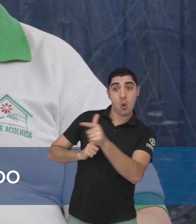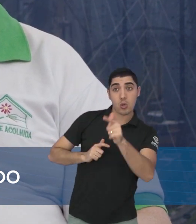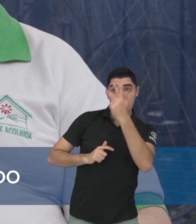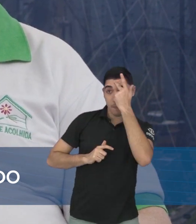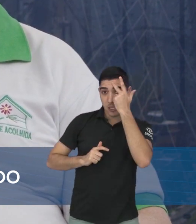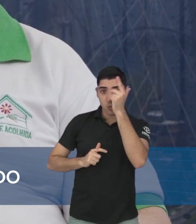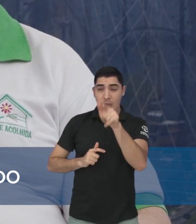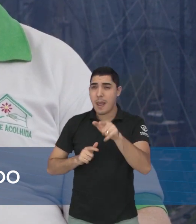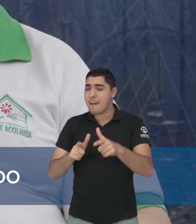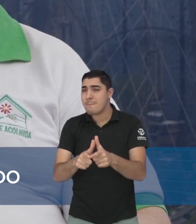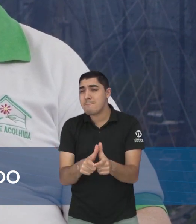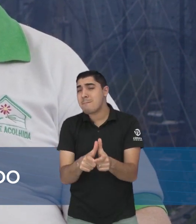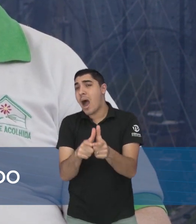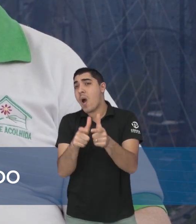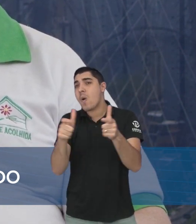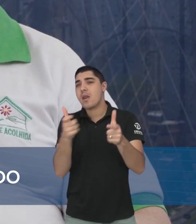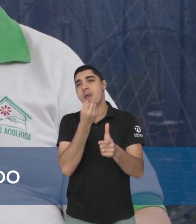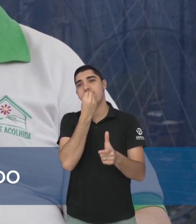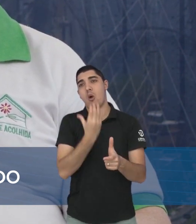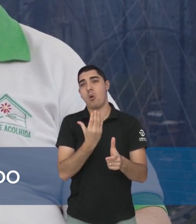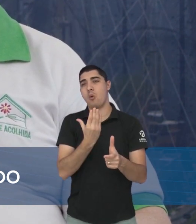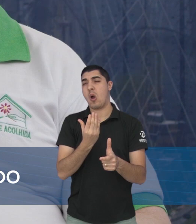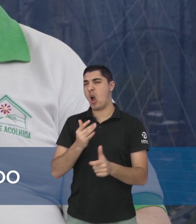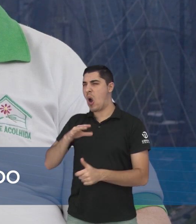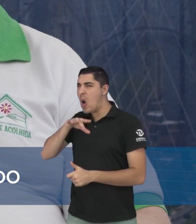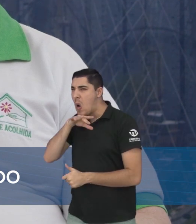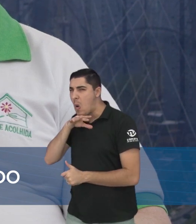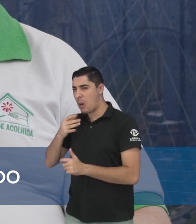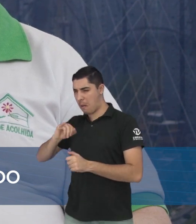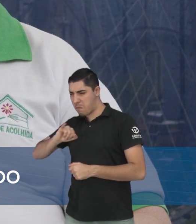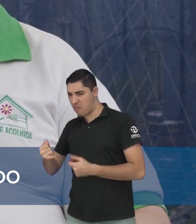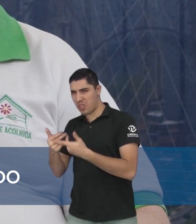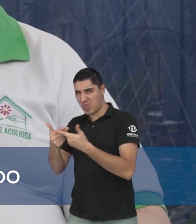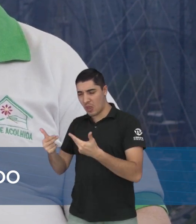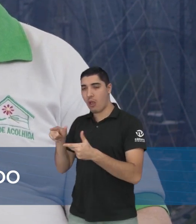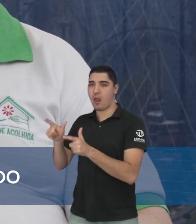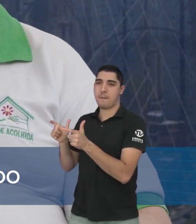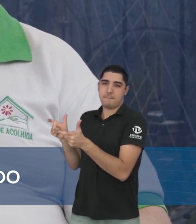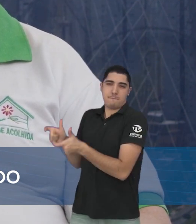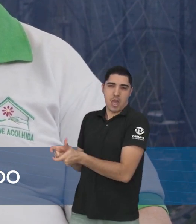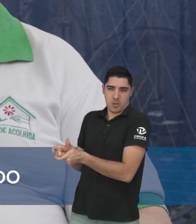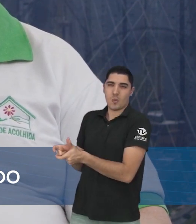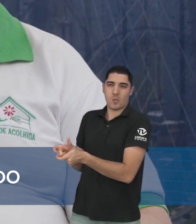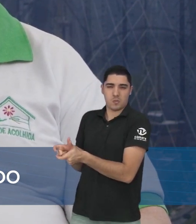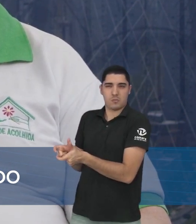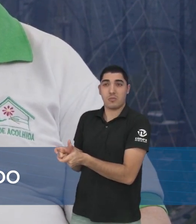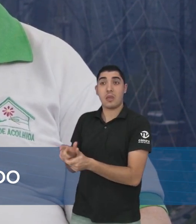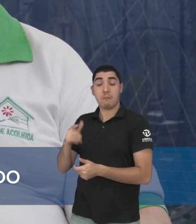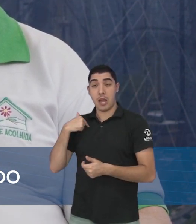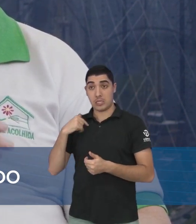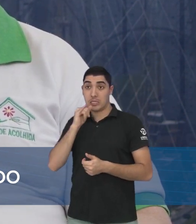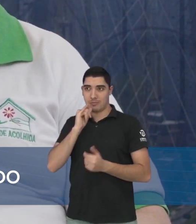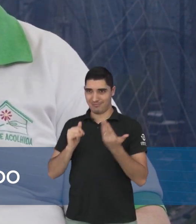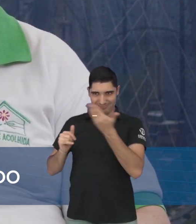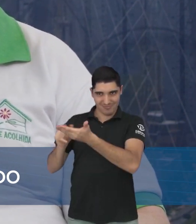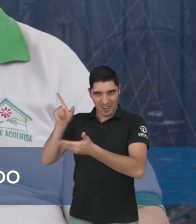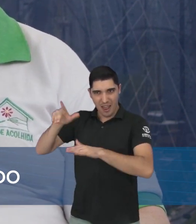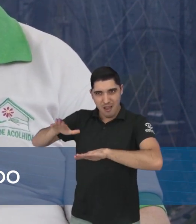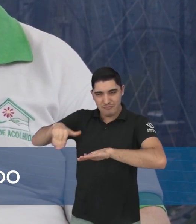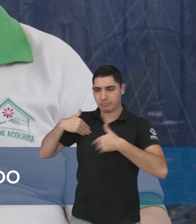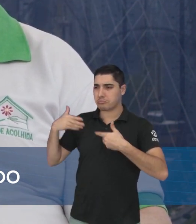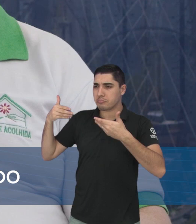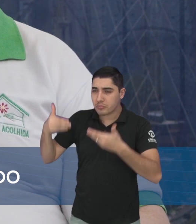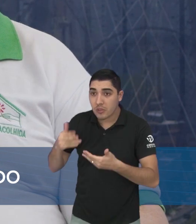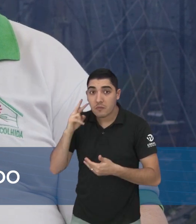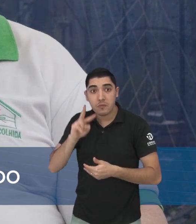que existe mais gente boa do que gente ruim, né? Por isso que eu quis ressaltar muito bem, quando nós chegamos lá, toda a